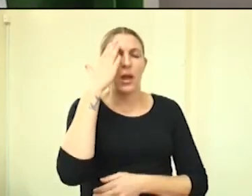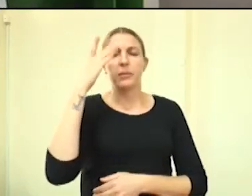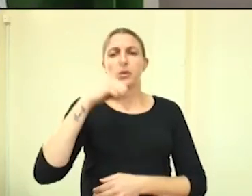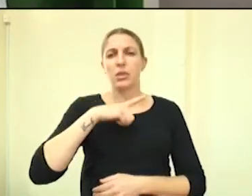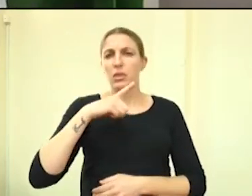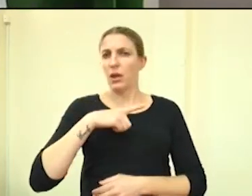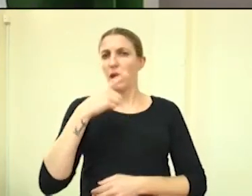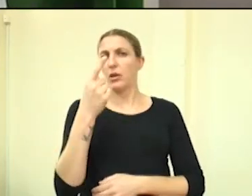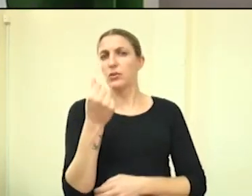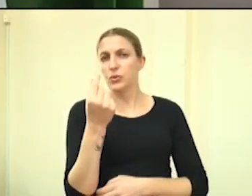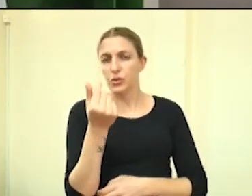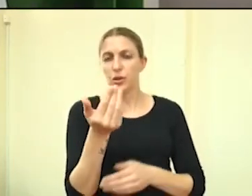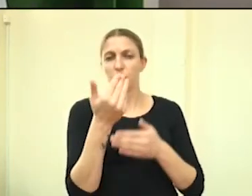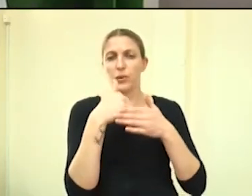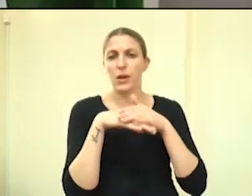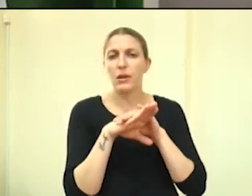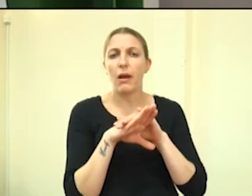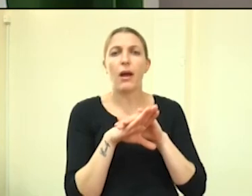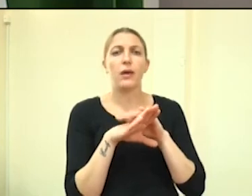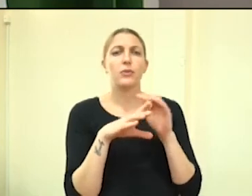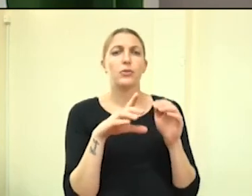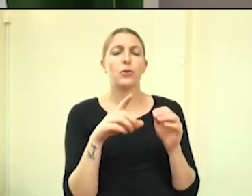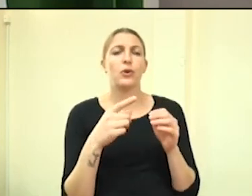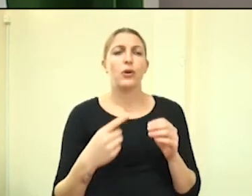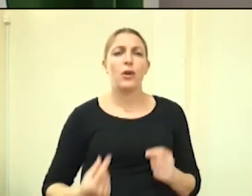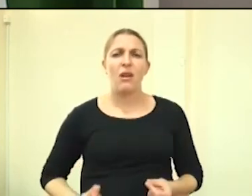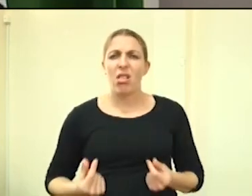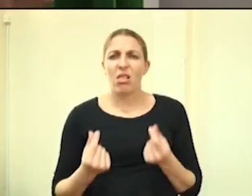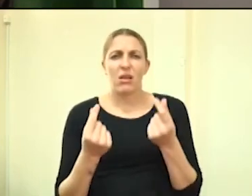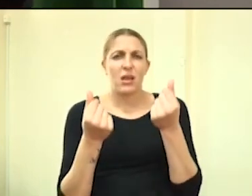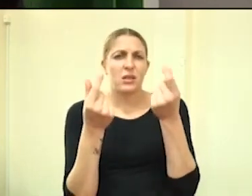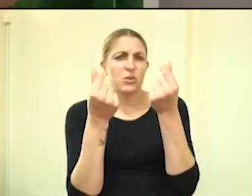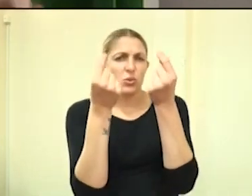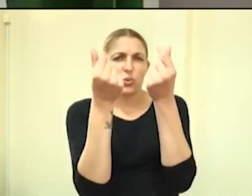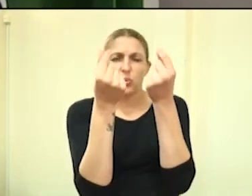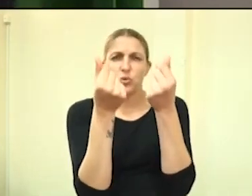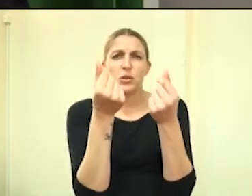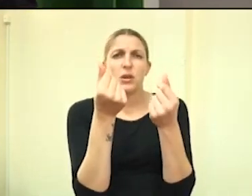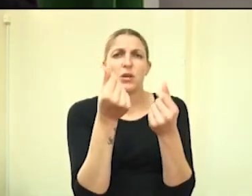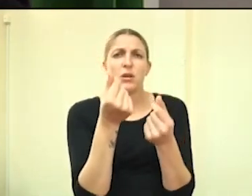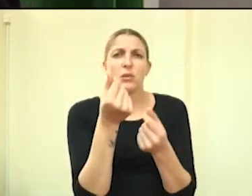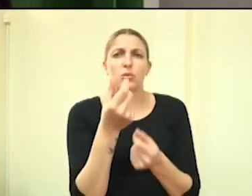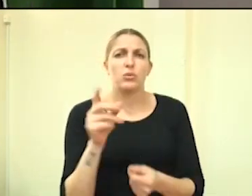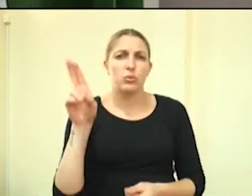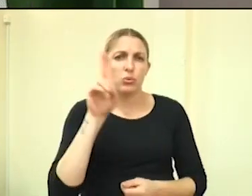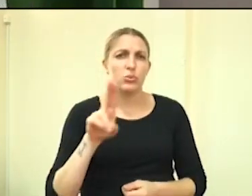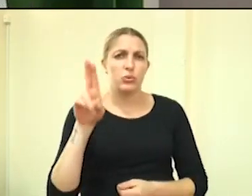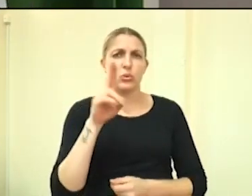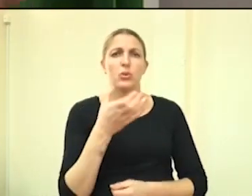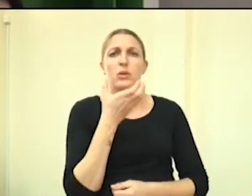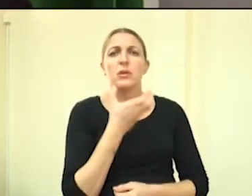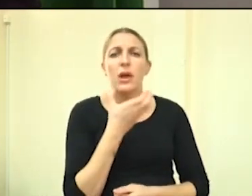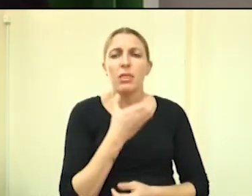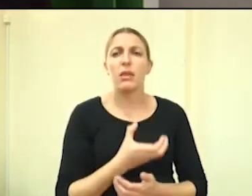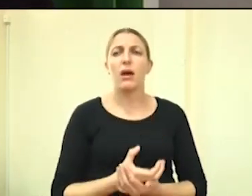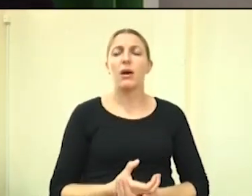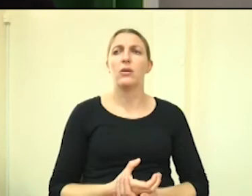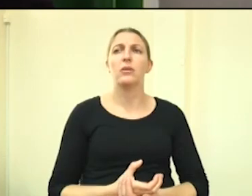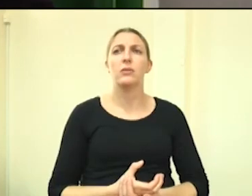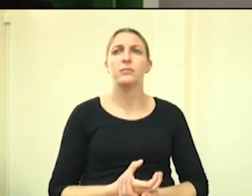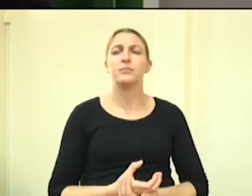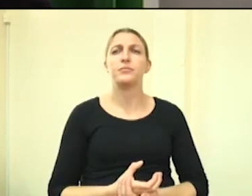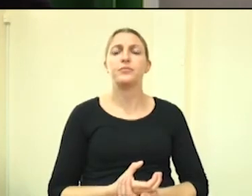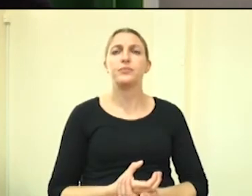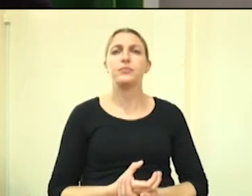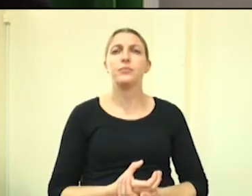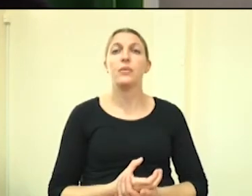reais para o Natal, a gente sabe que foi feita uma justificativa, uma prestação de conta, que não fechou. Né? Agora, a gente sabe que também